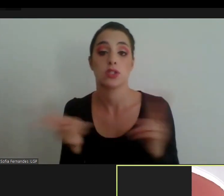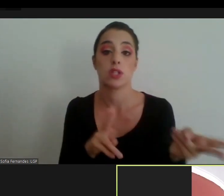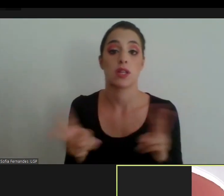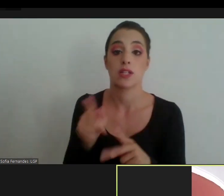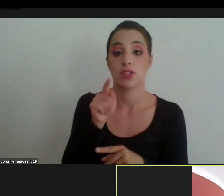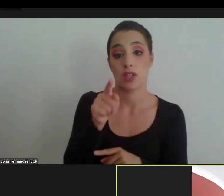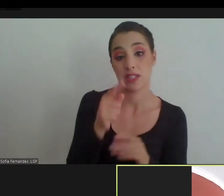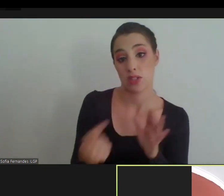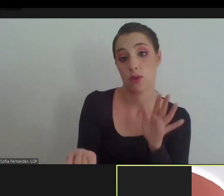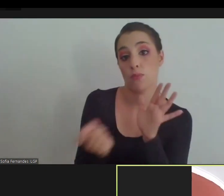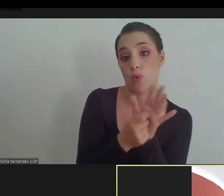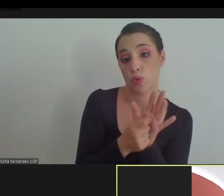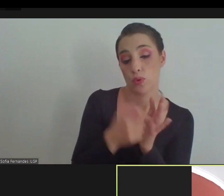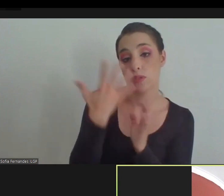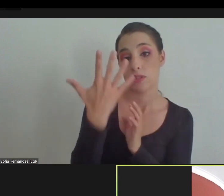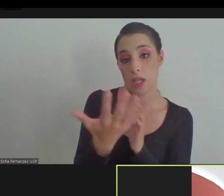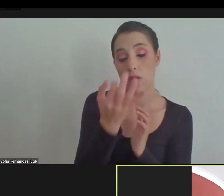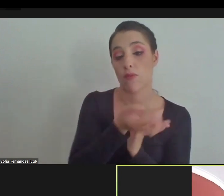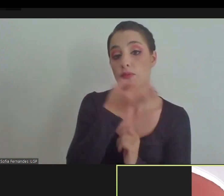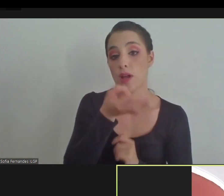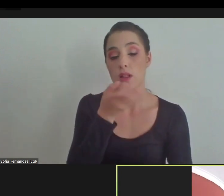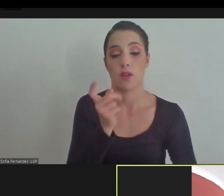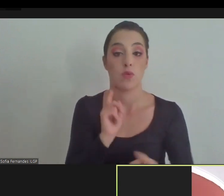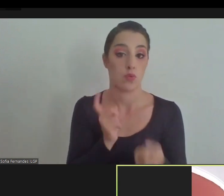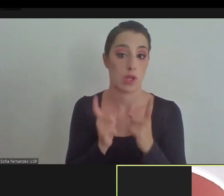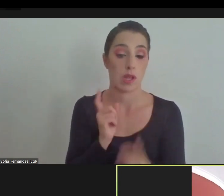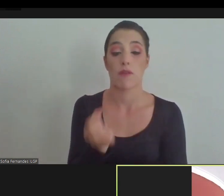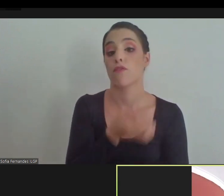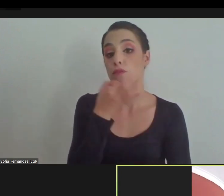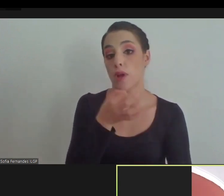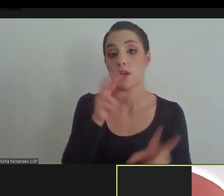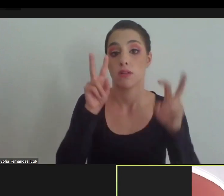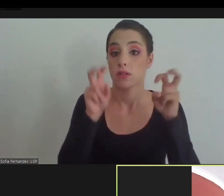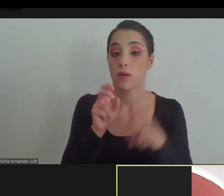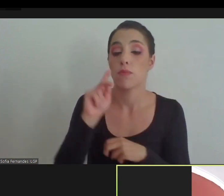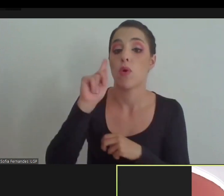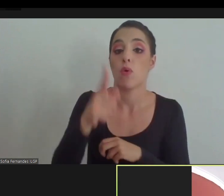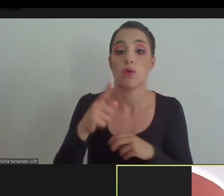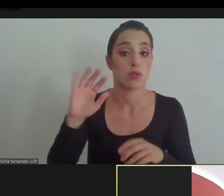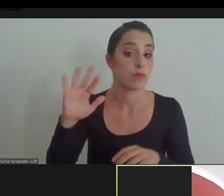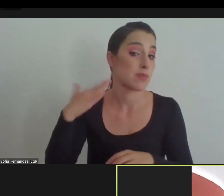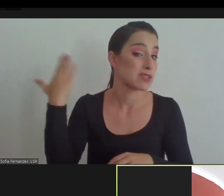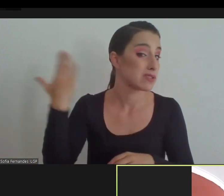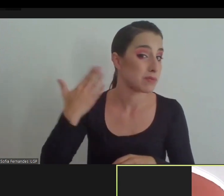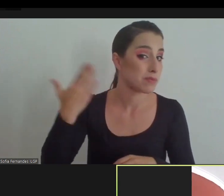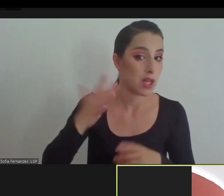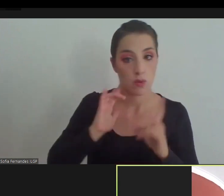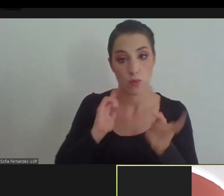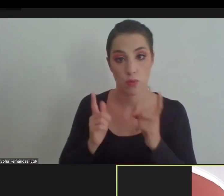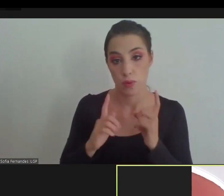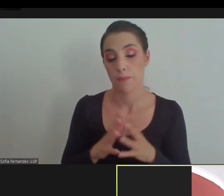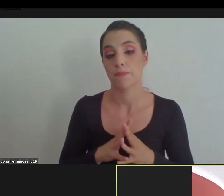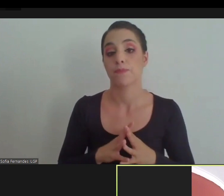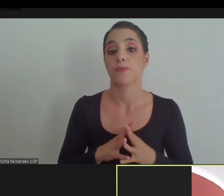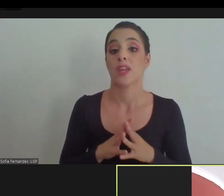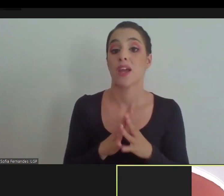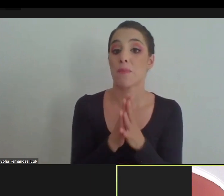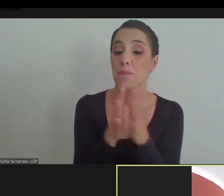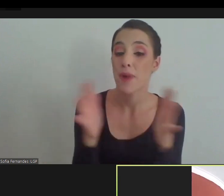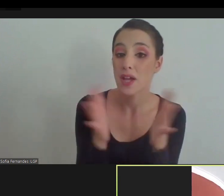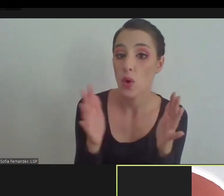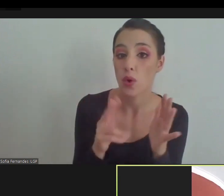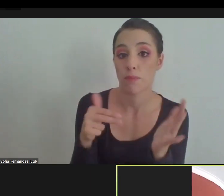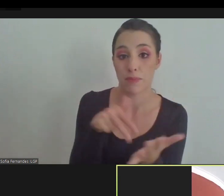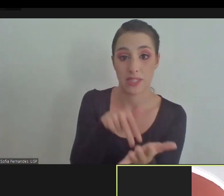5, fala assim de um eixo fundamental, que é a maior presença